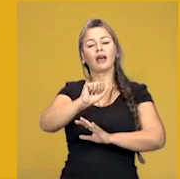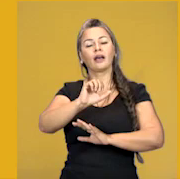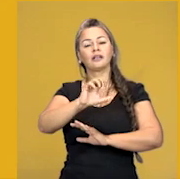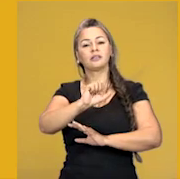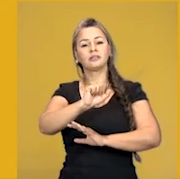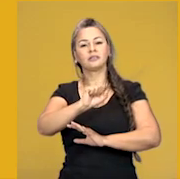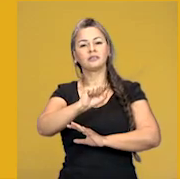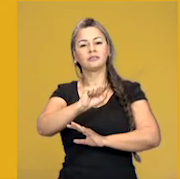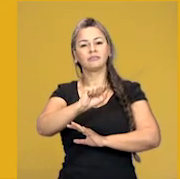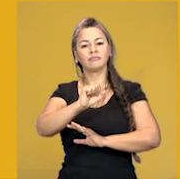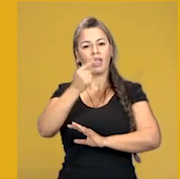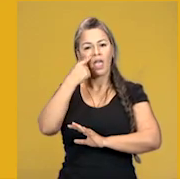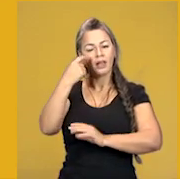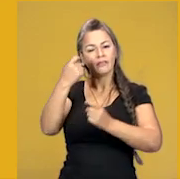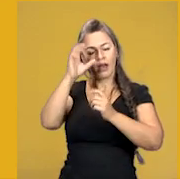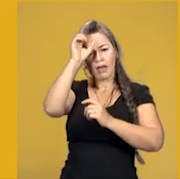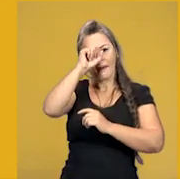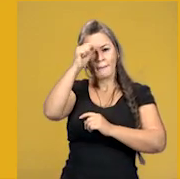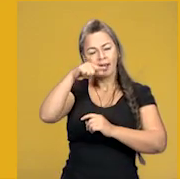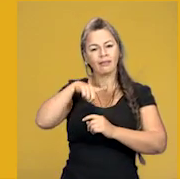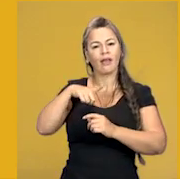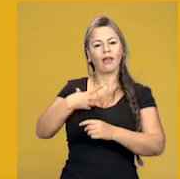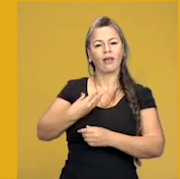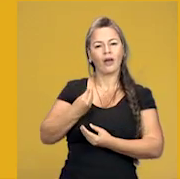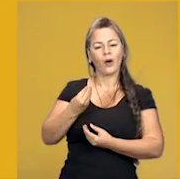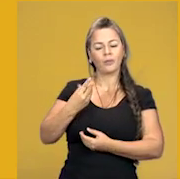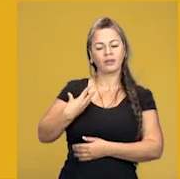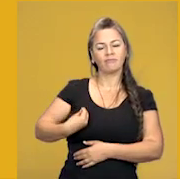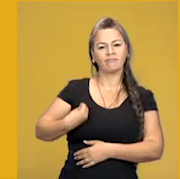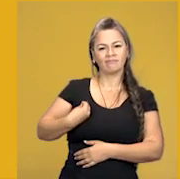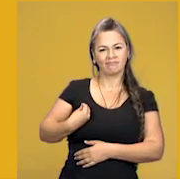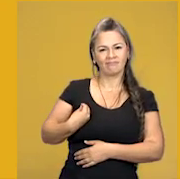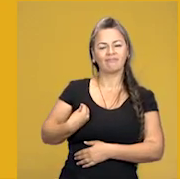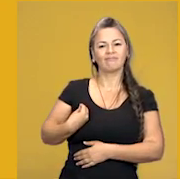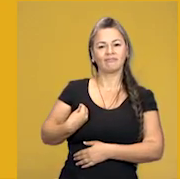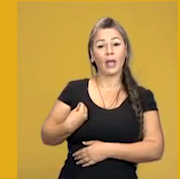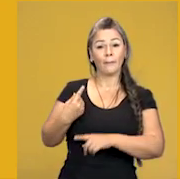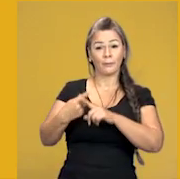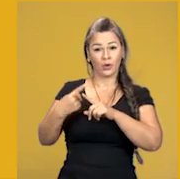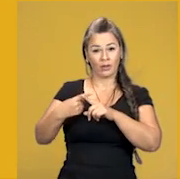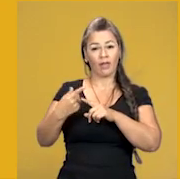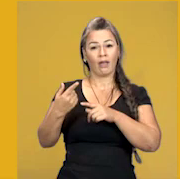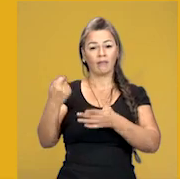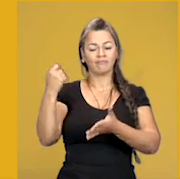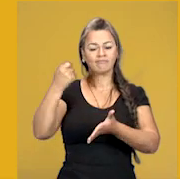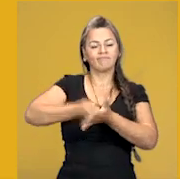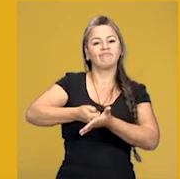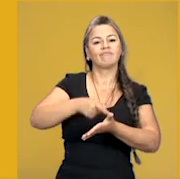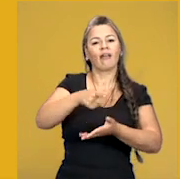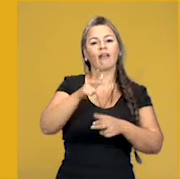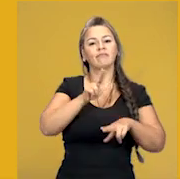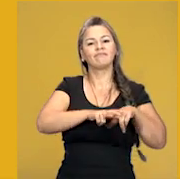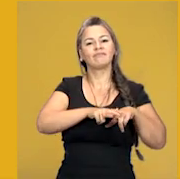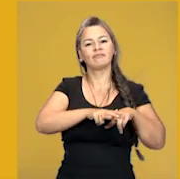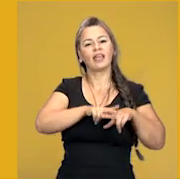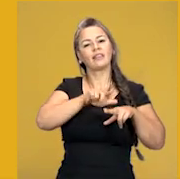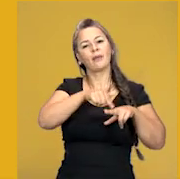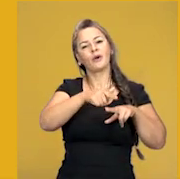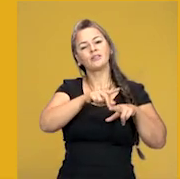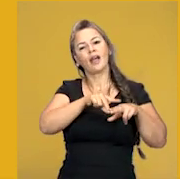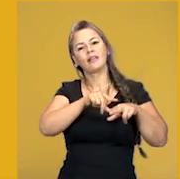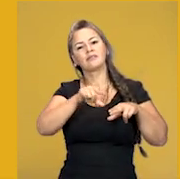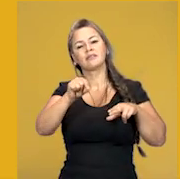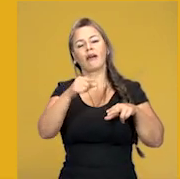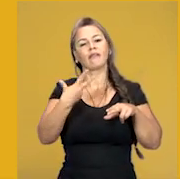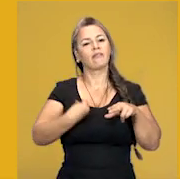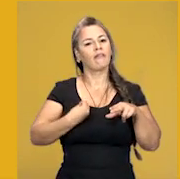sobre como ela deve se comportar na sociedade, já que depois da sua pena ela vai ser inserida novamente. Então, por